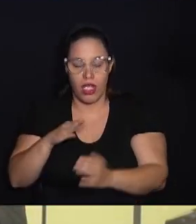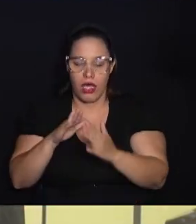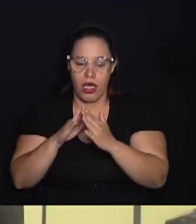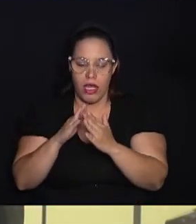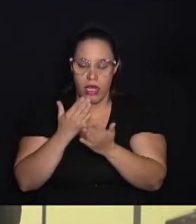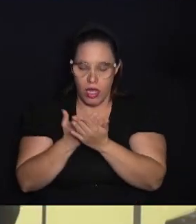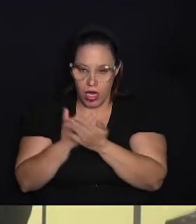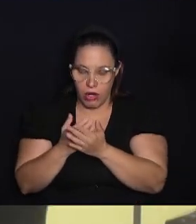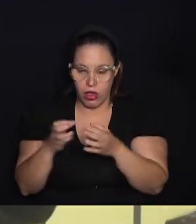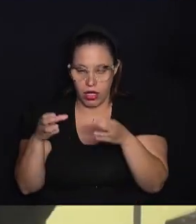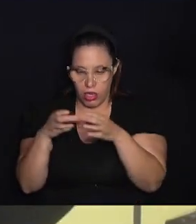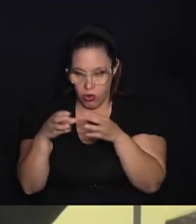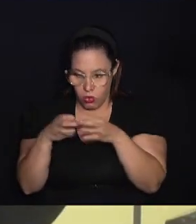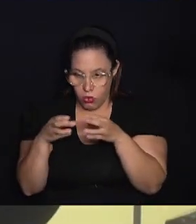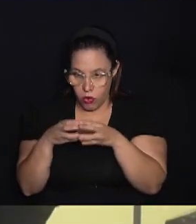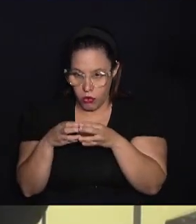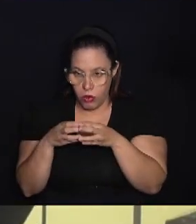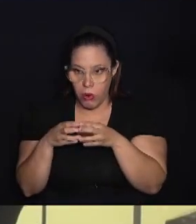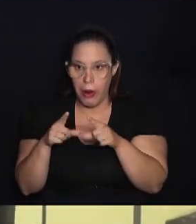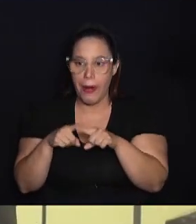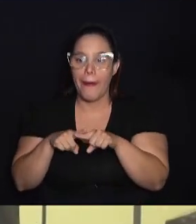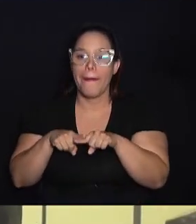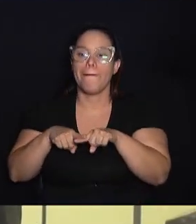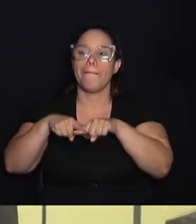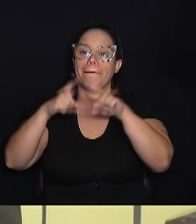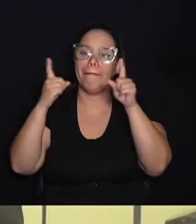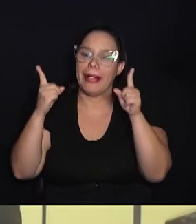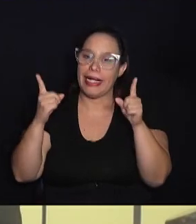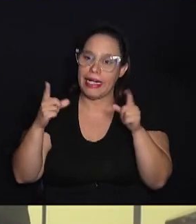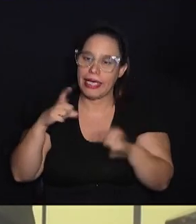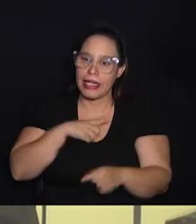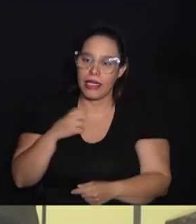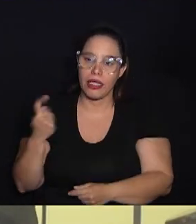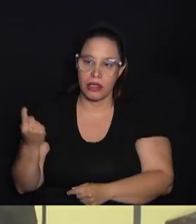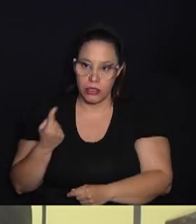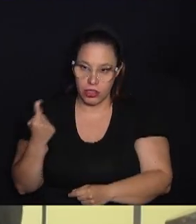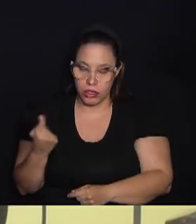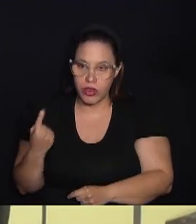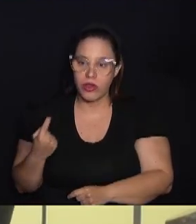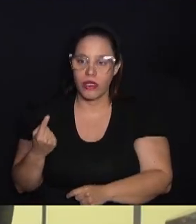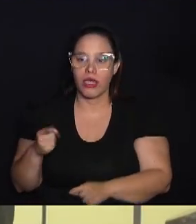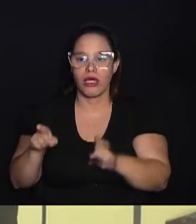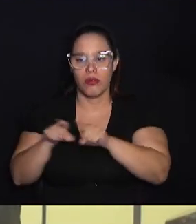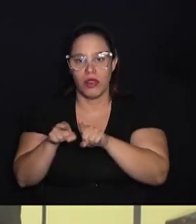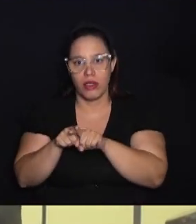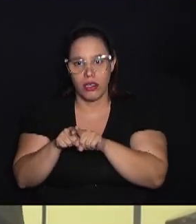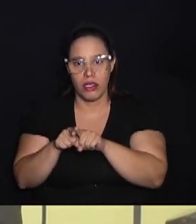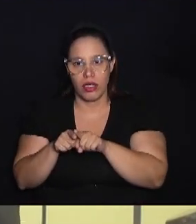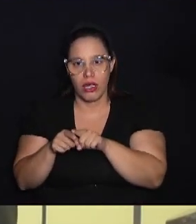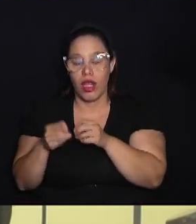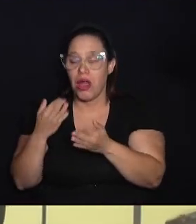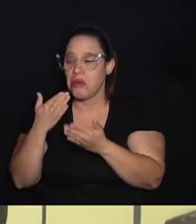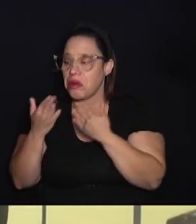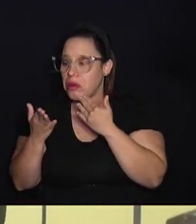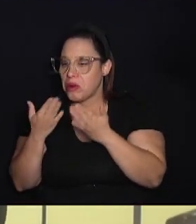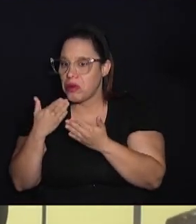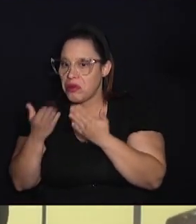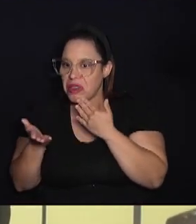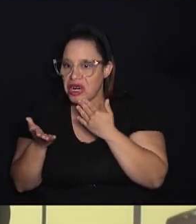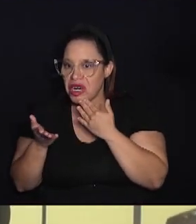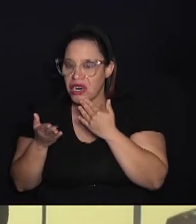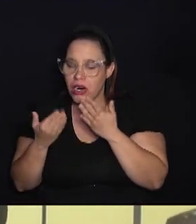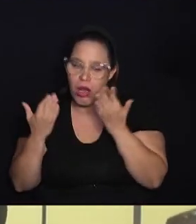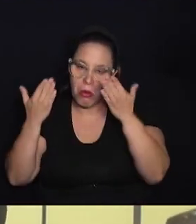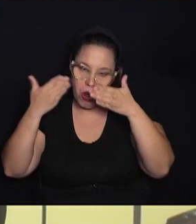em que a gente singulariza mas dentro de uma prática coletiva e esses atendimentos individuais a gente faz uma primeira conversa onde eu vou fazer uma